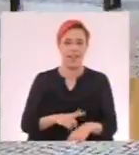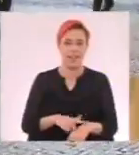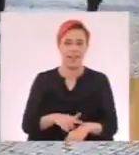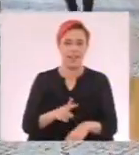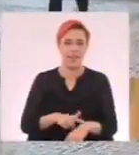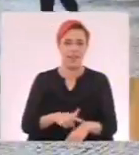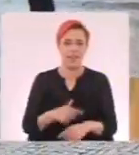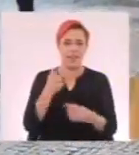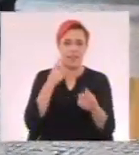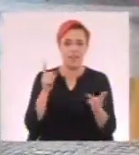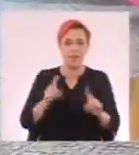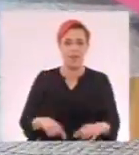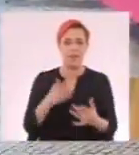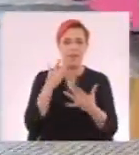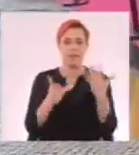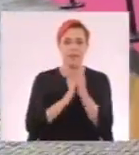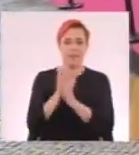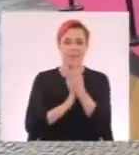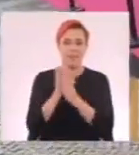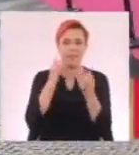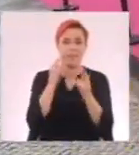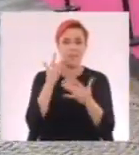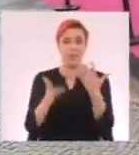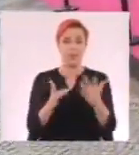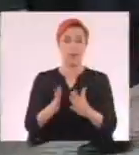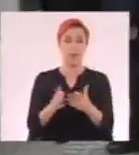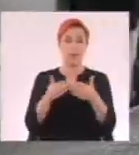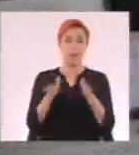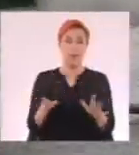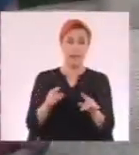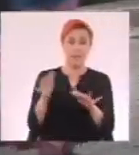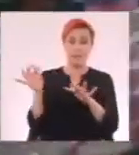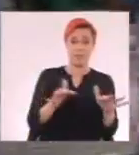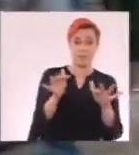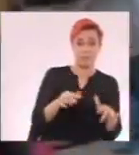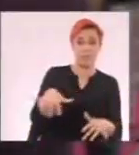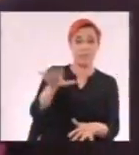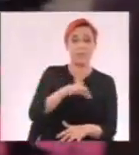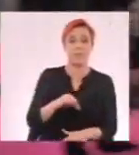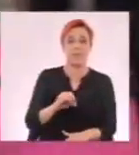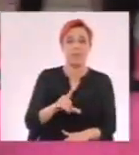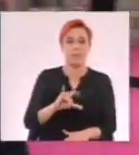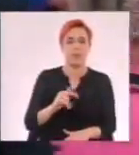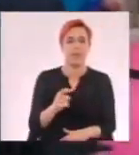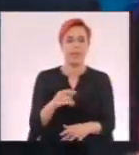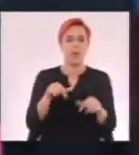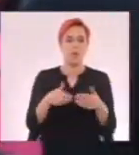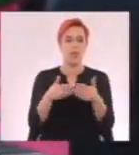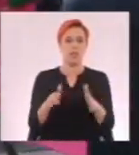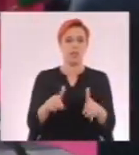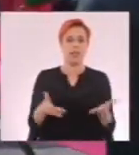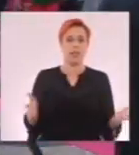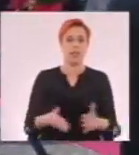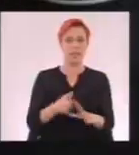hora! Voltámos ao teatro! Voltámos ao teatro, os teatros estão a abrir as portas, principalmente o nosso Politeama, que estreia